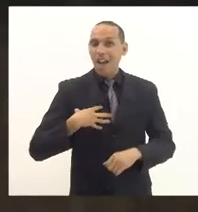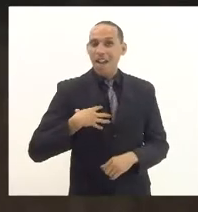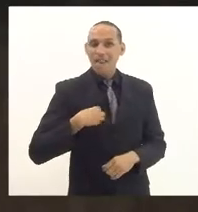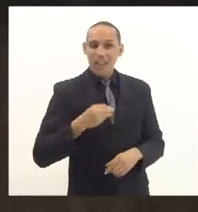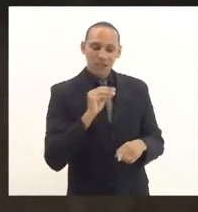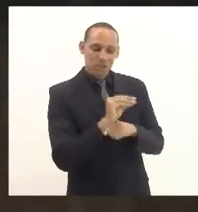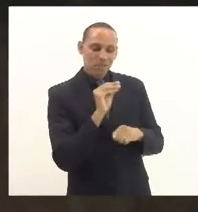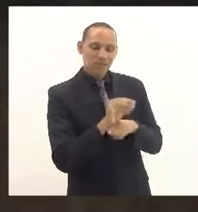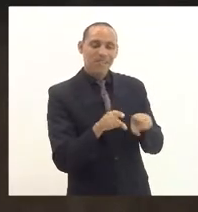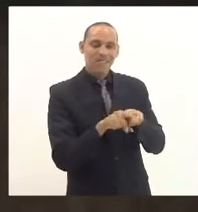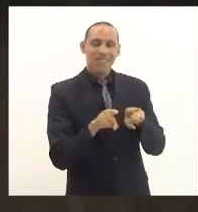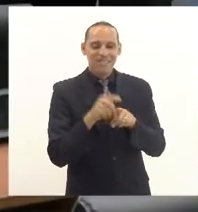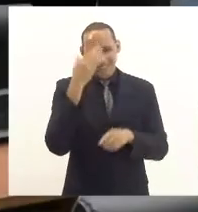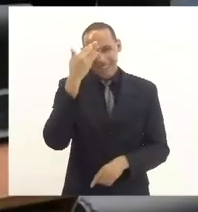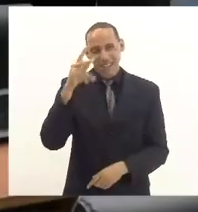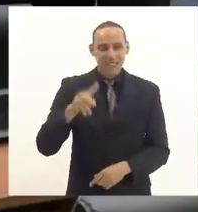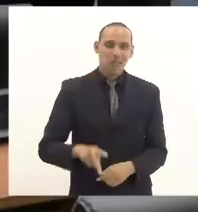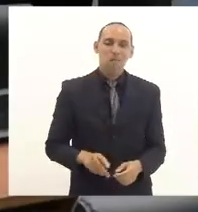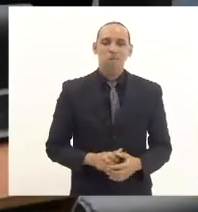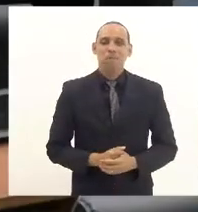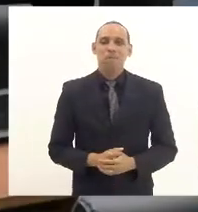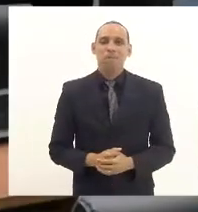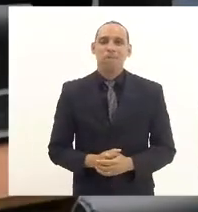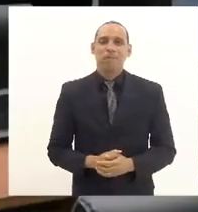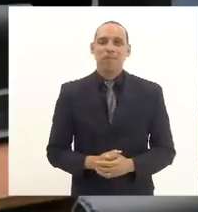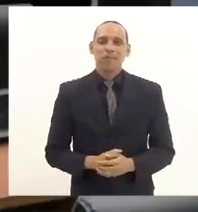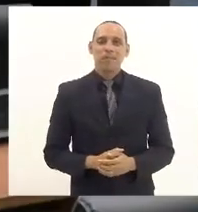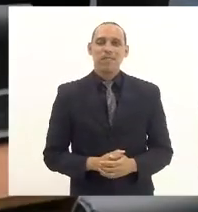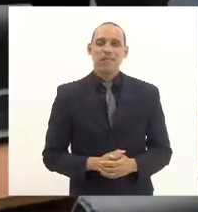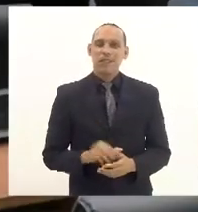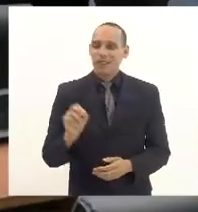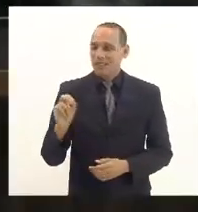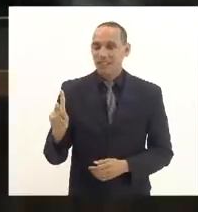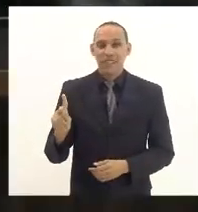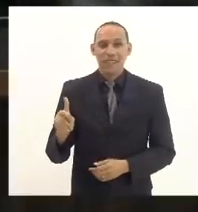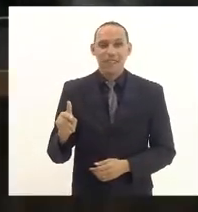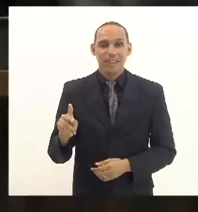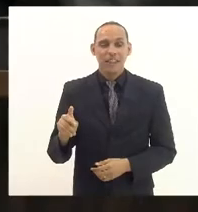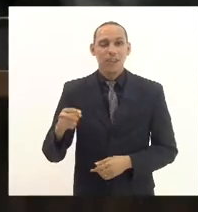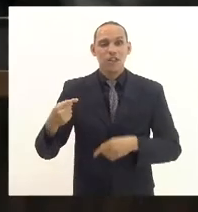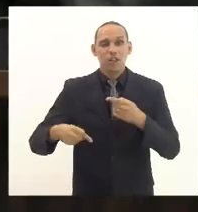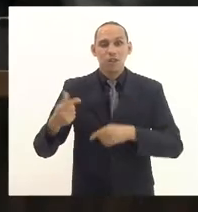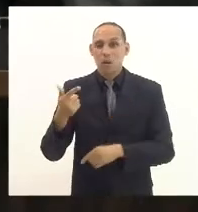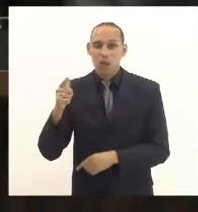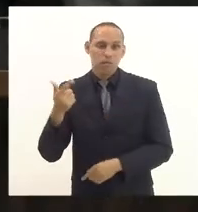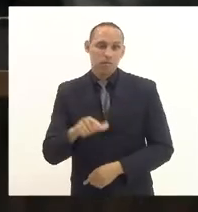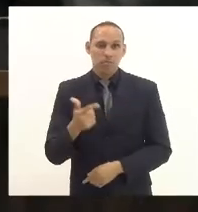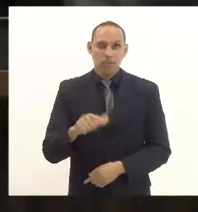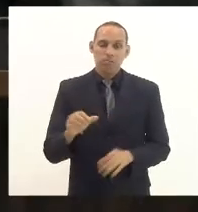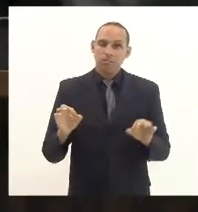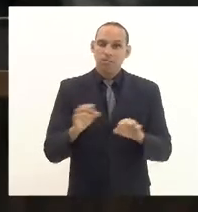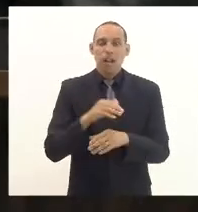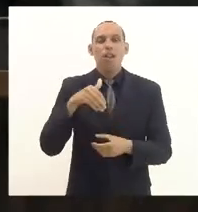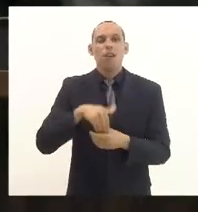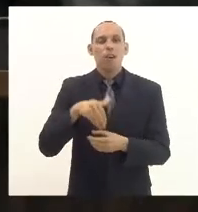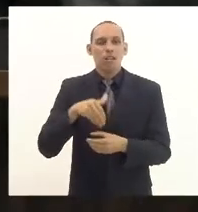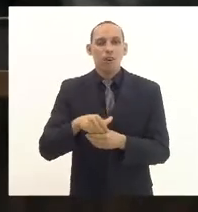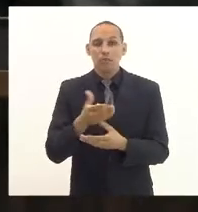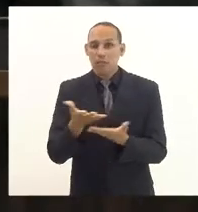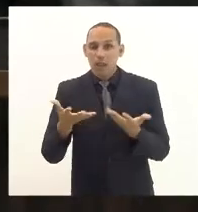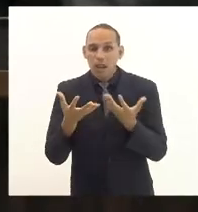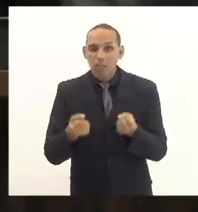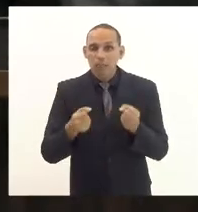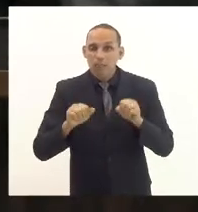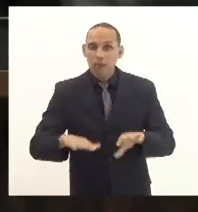filhos. Muito obrigada, presidente. Ok. Não havendo quem queira discutir, encerrada a discussão, em votação. Os senhores que